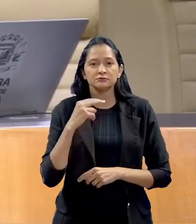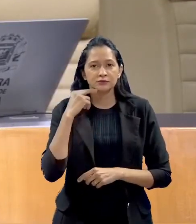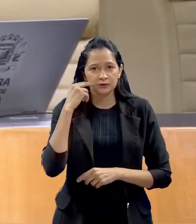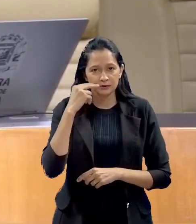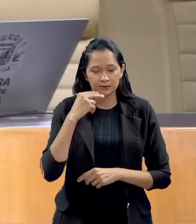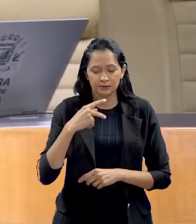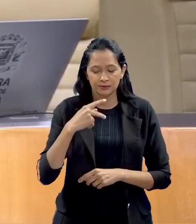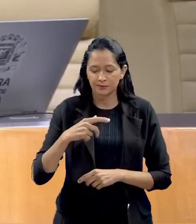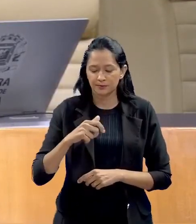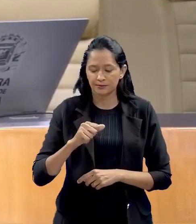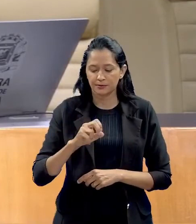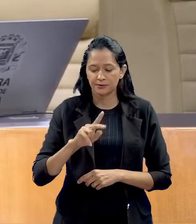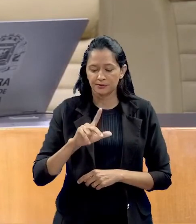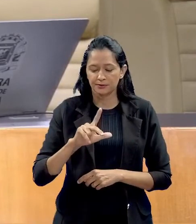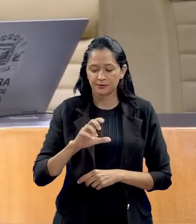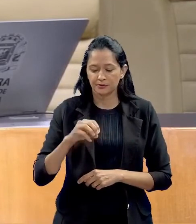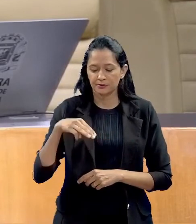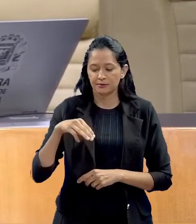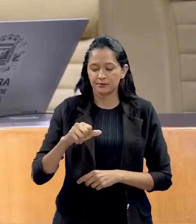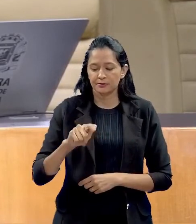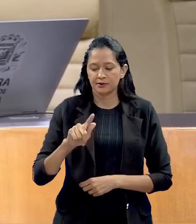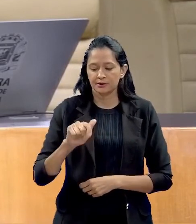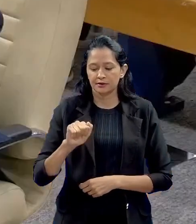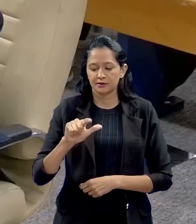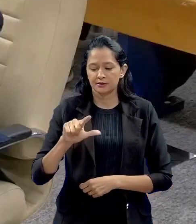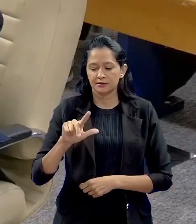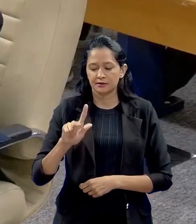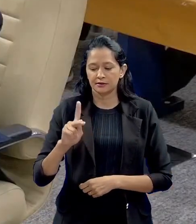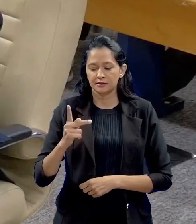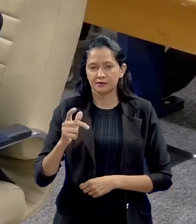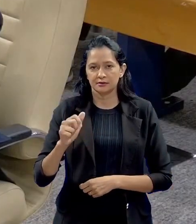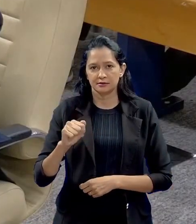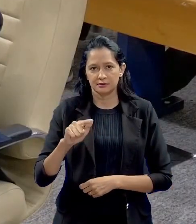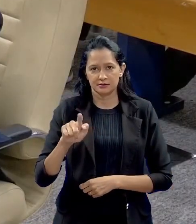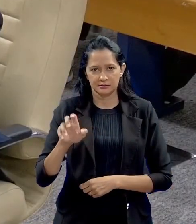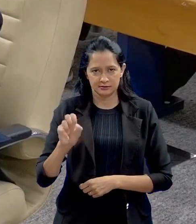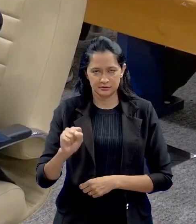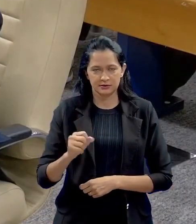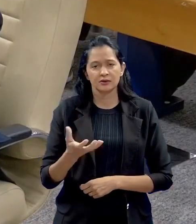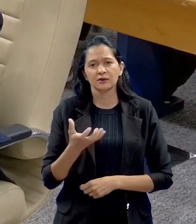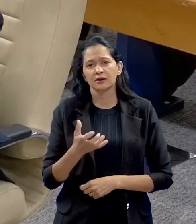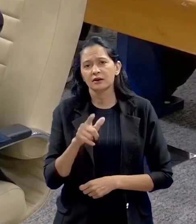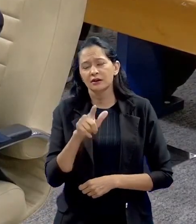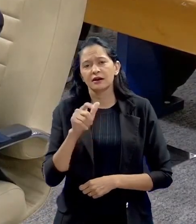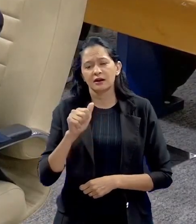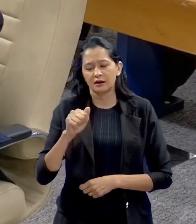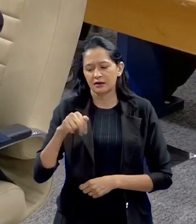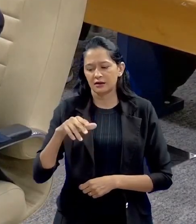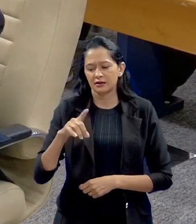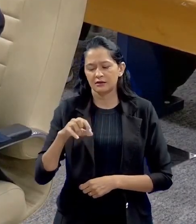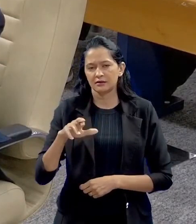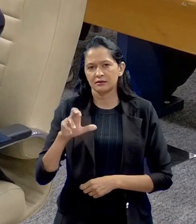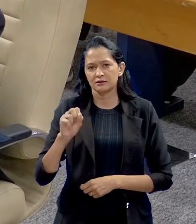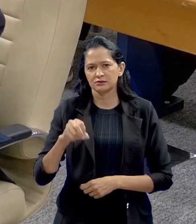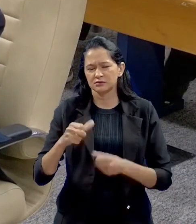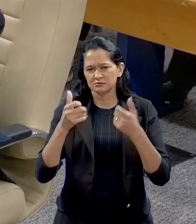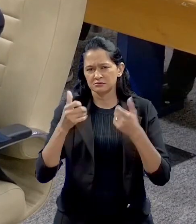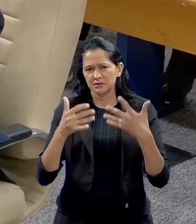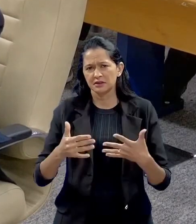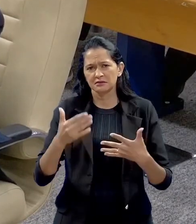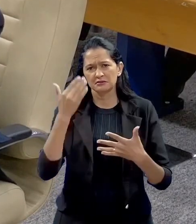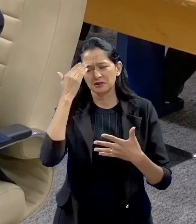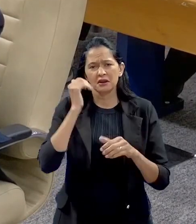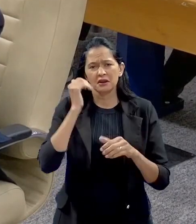Magalhães. Eu queria que o vereador Bocão lesse o capítulo do projeto para mim entender o que é esse